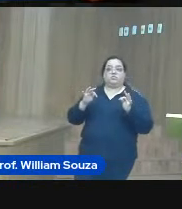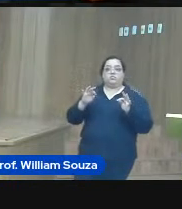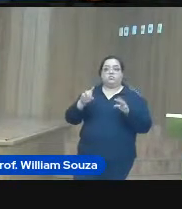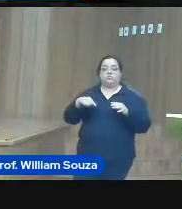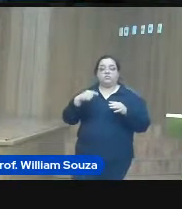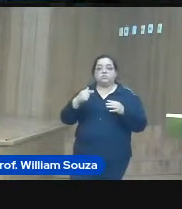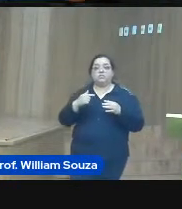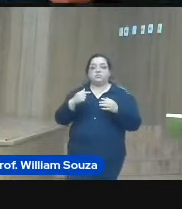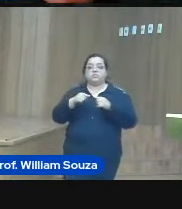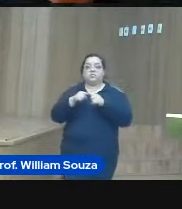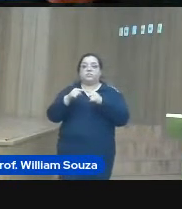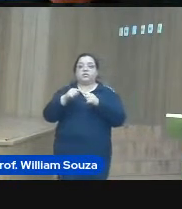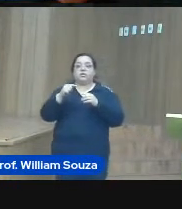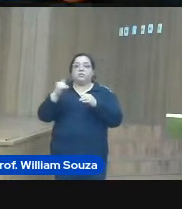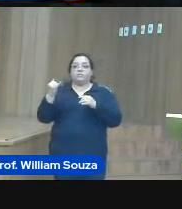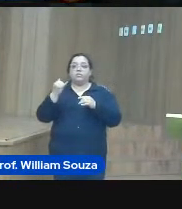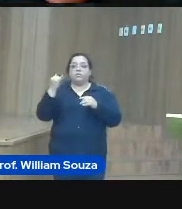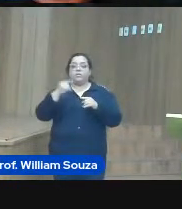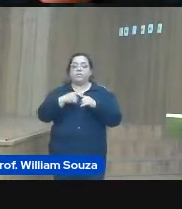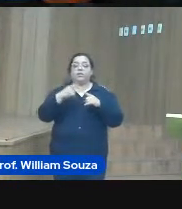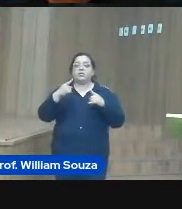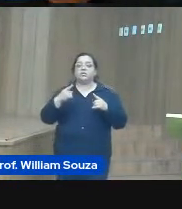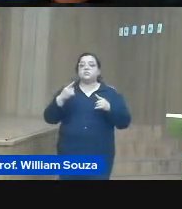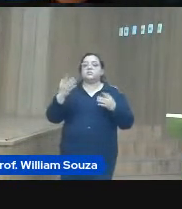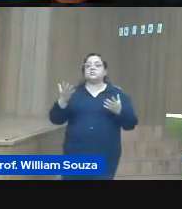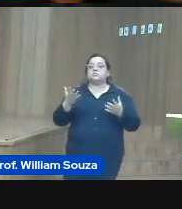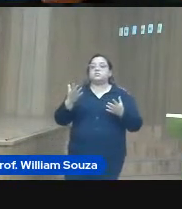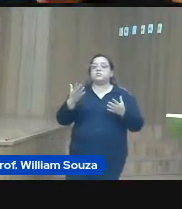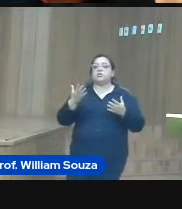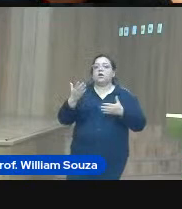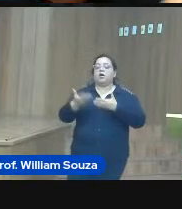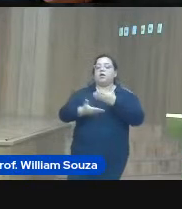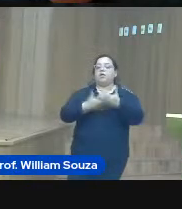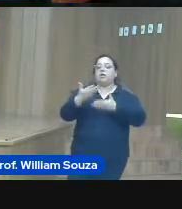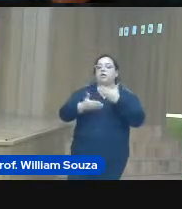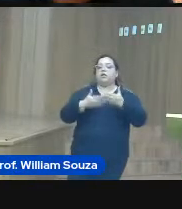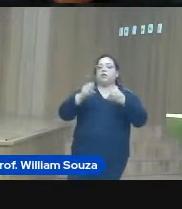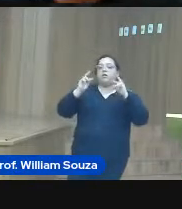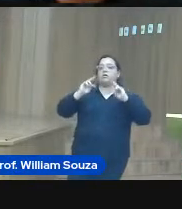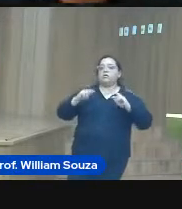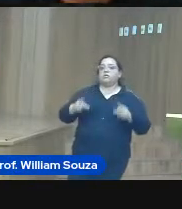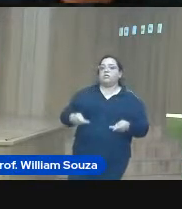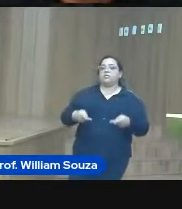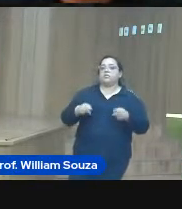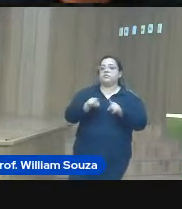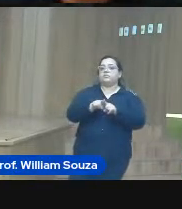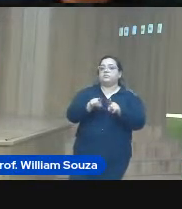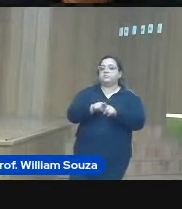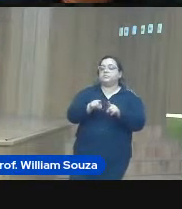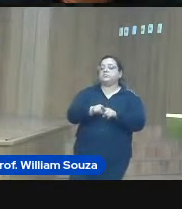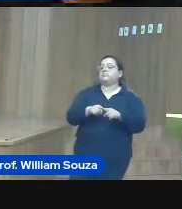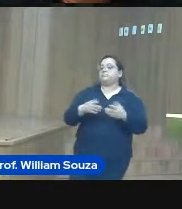fundamental, mas que subjugou as relações humanas, o meio ambiente e os seres vivos.